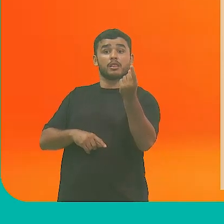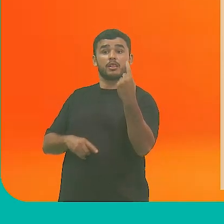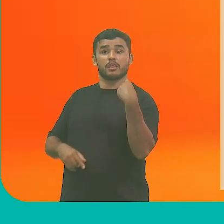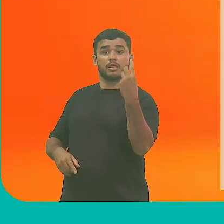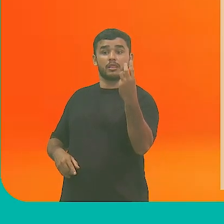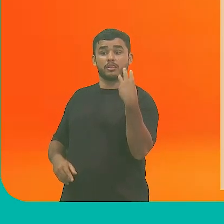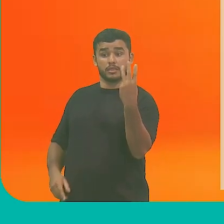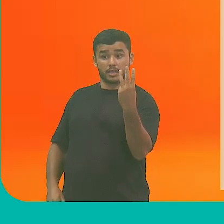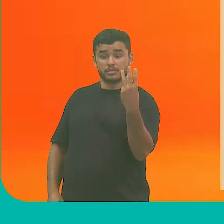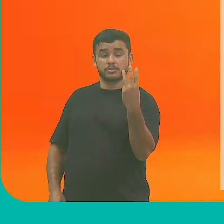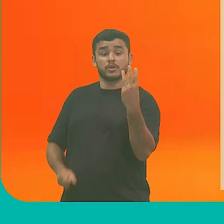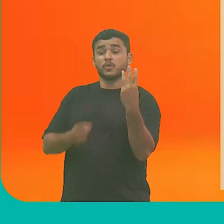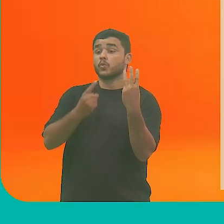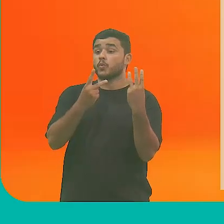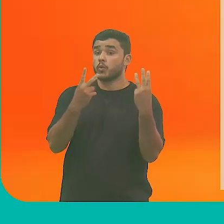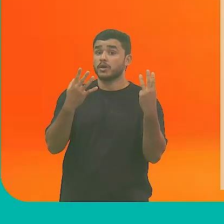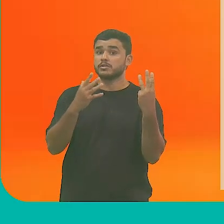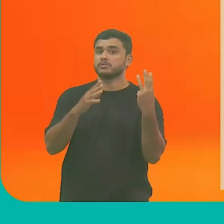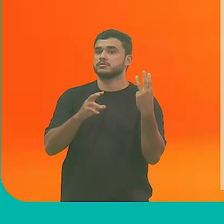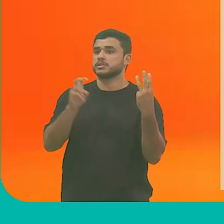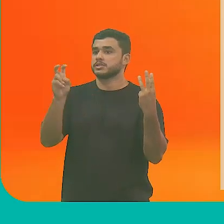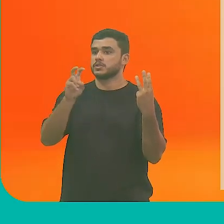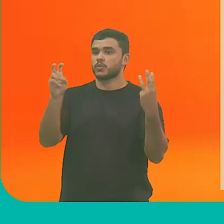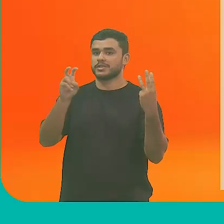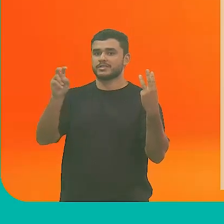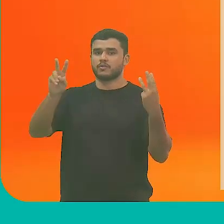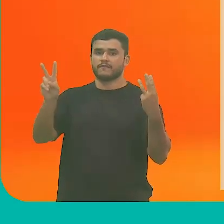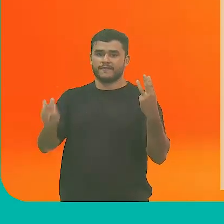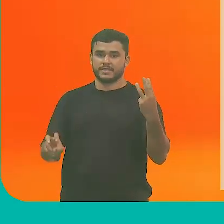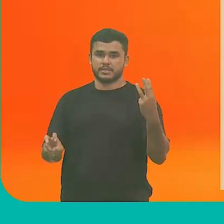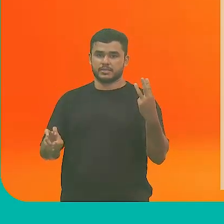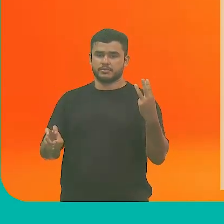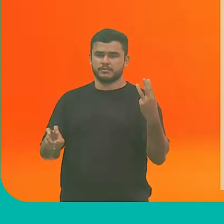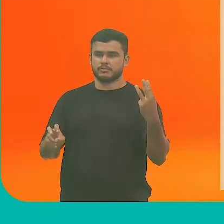viagens? 10. 3 viagens?